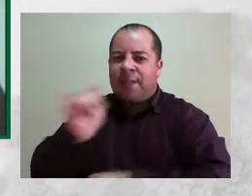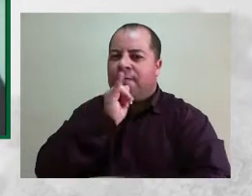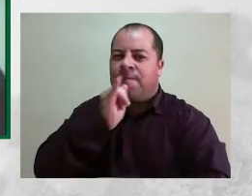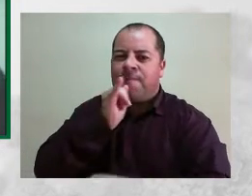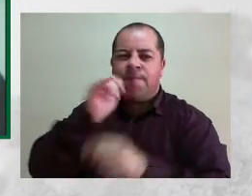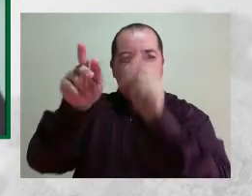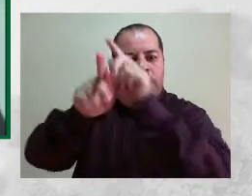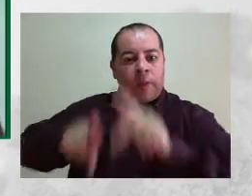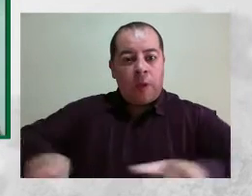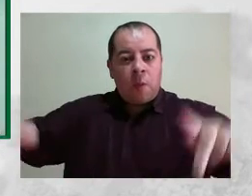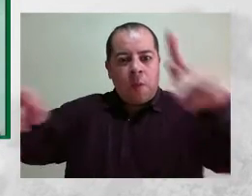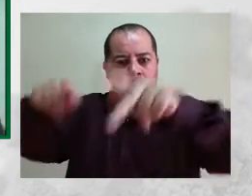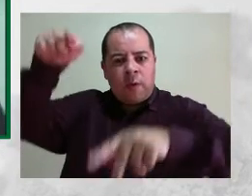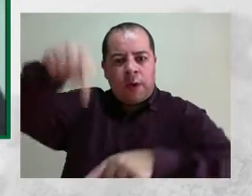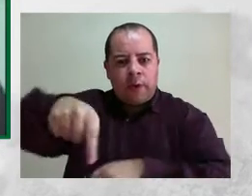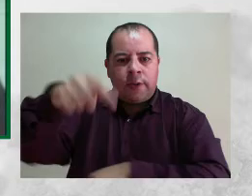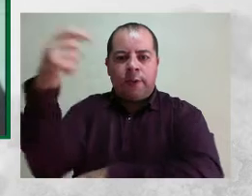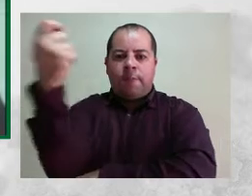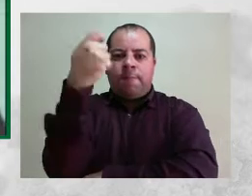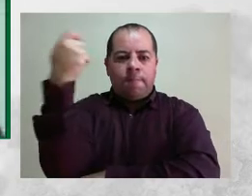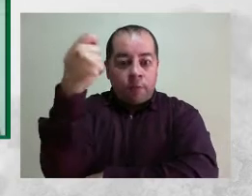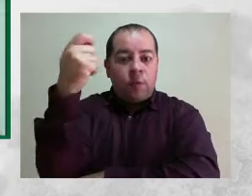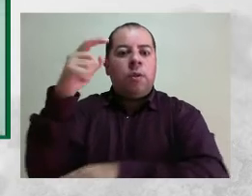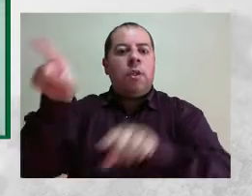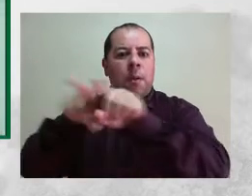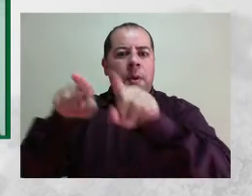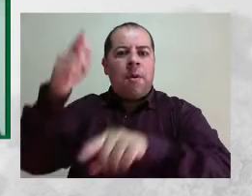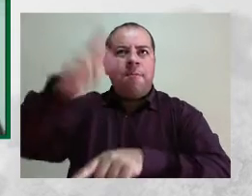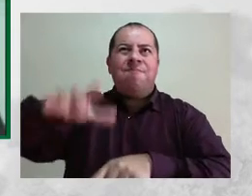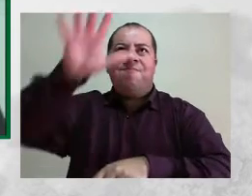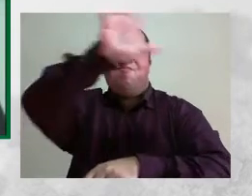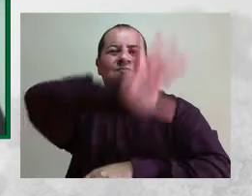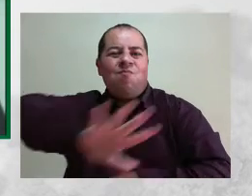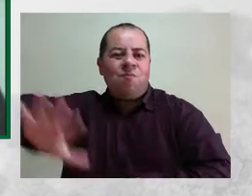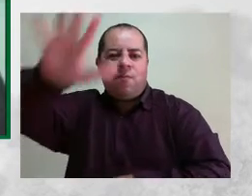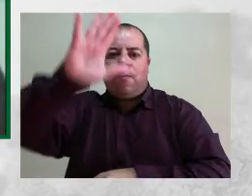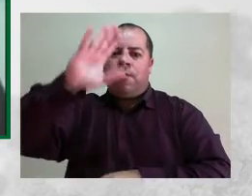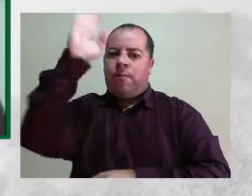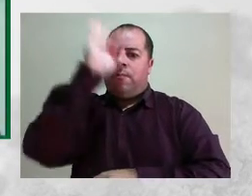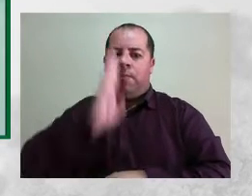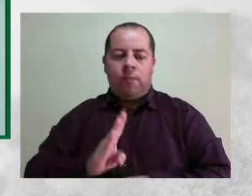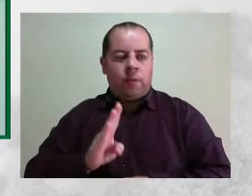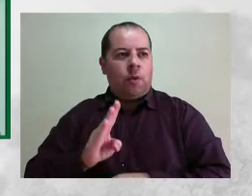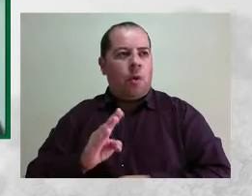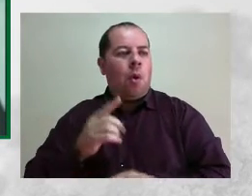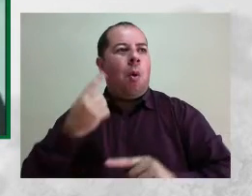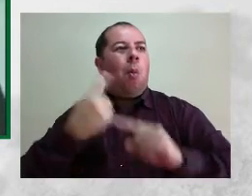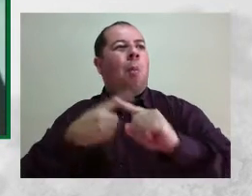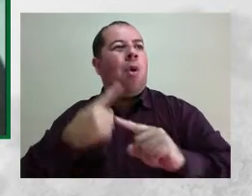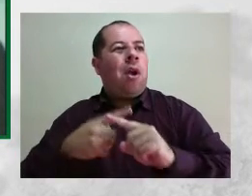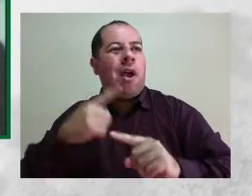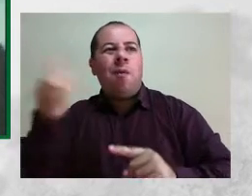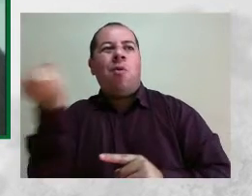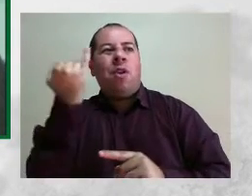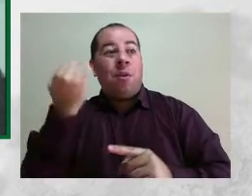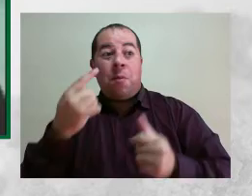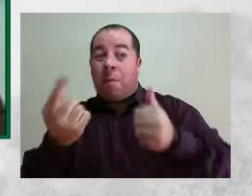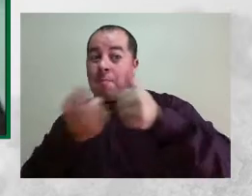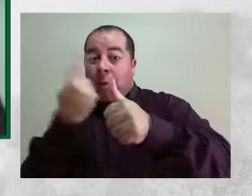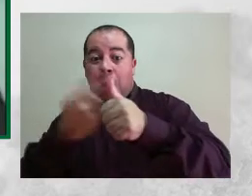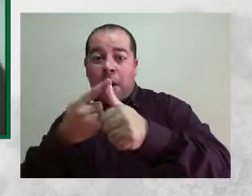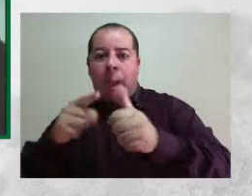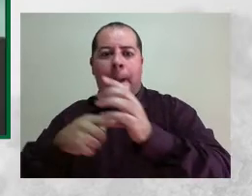de testagem com o público aqui no Rio Grande do Sul, ela está tendo uma relevância muito importante. Uma, porque ela é